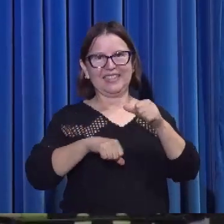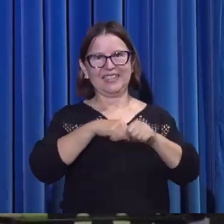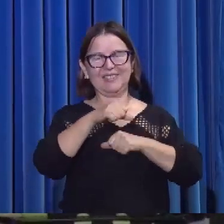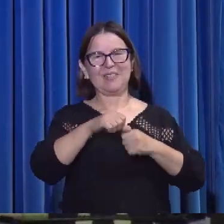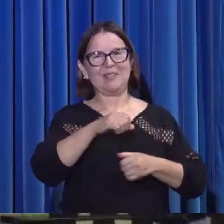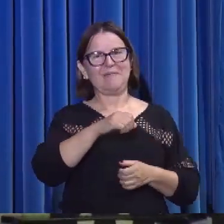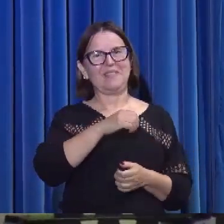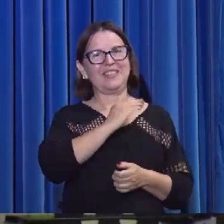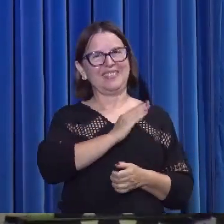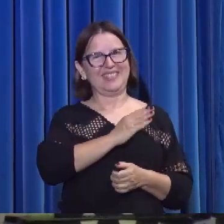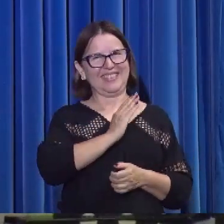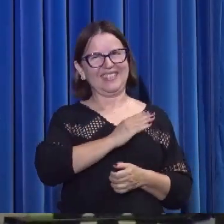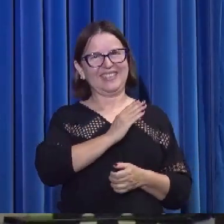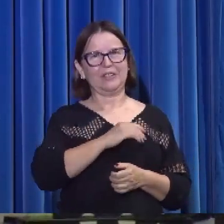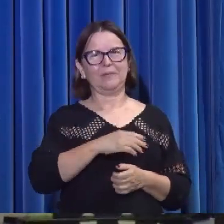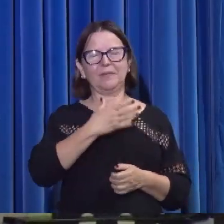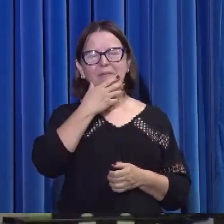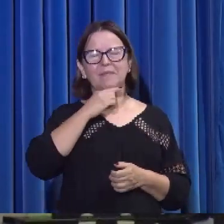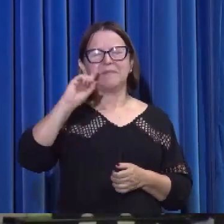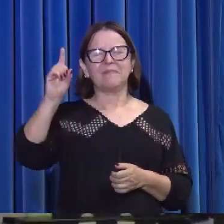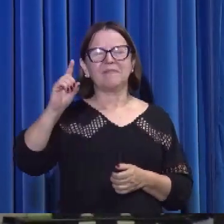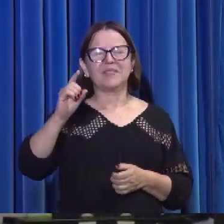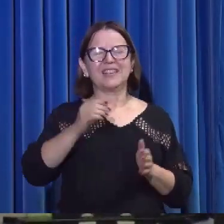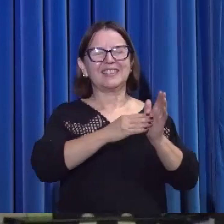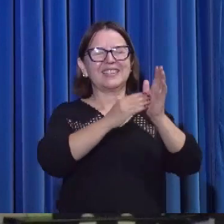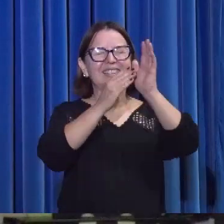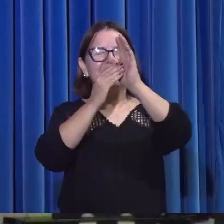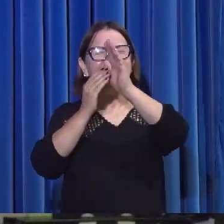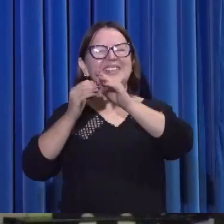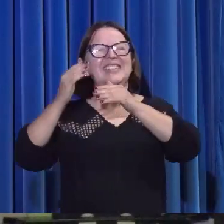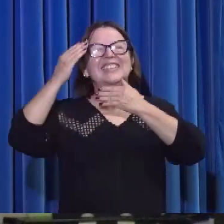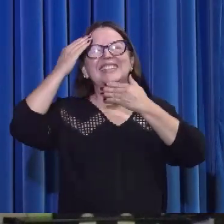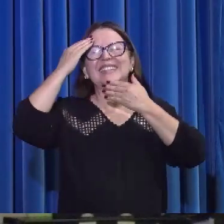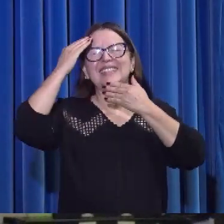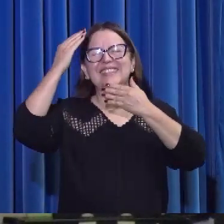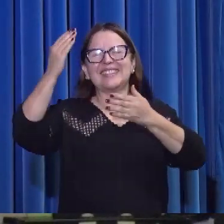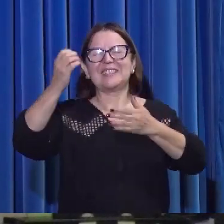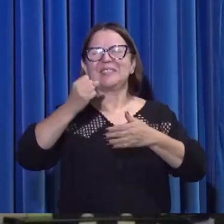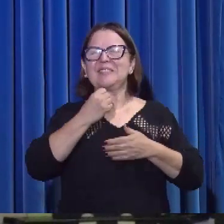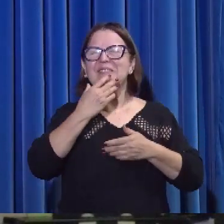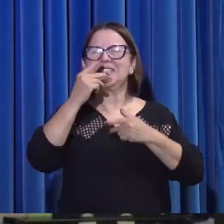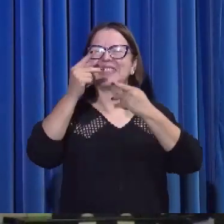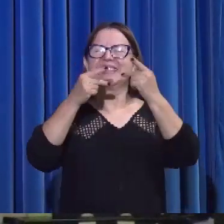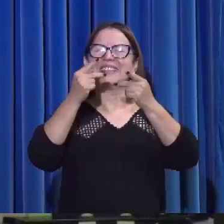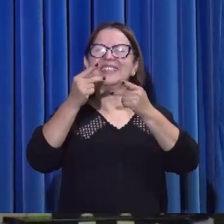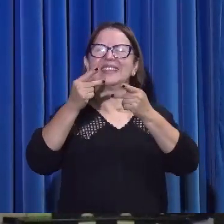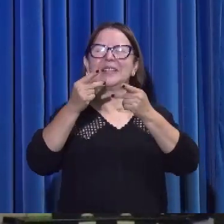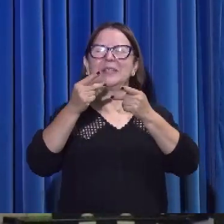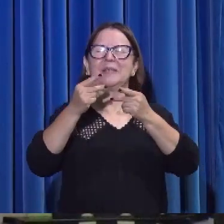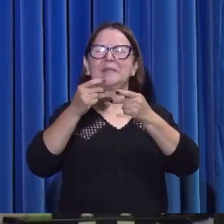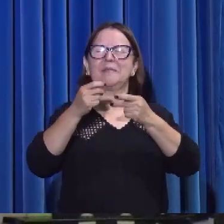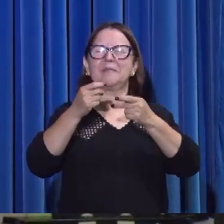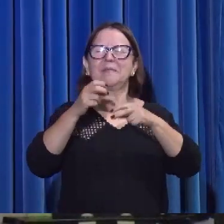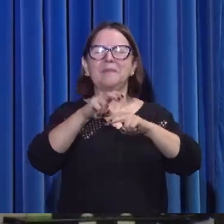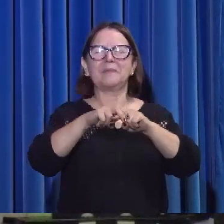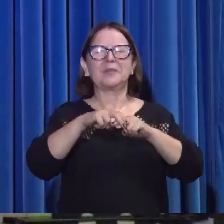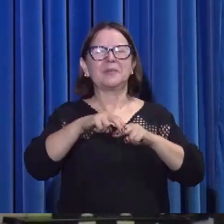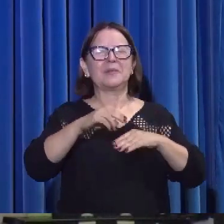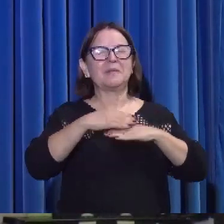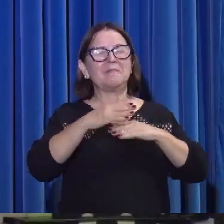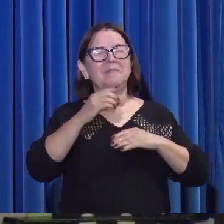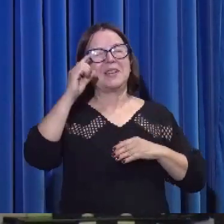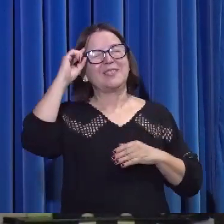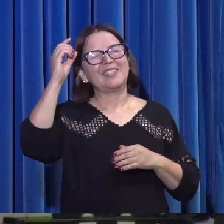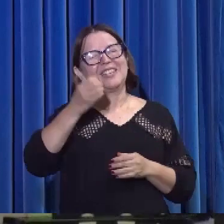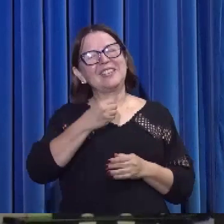aqui. Pai, nós te louvamos, nós te agradecemos, te bendizemos por mais um dia de vida que o Senhor concedeu a cada